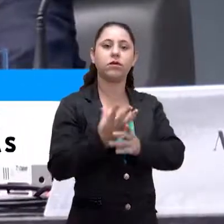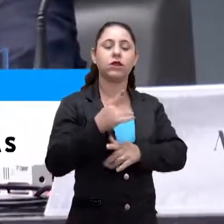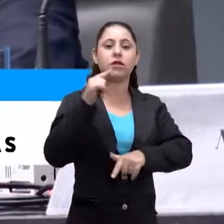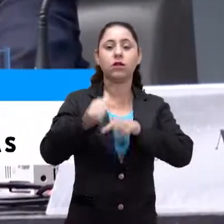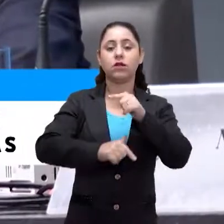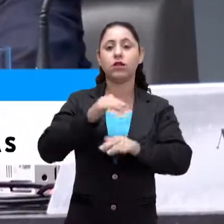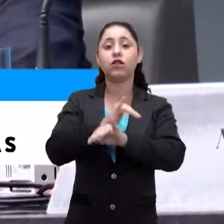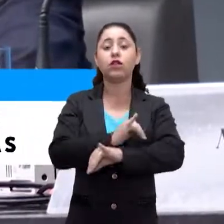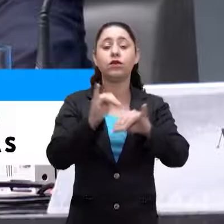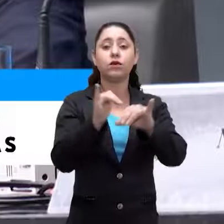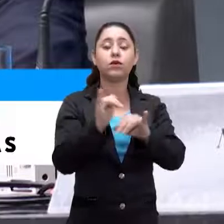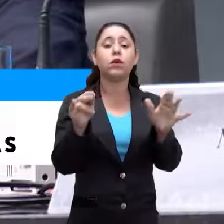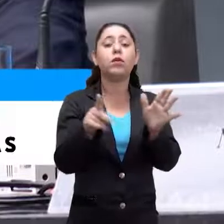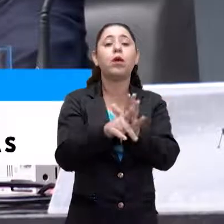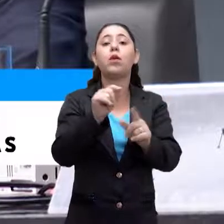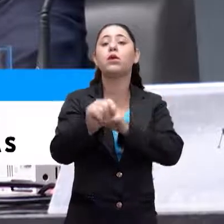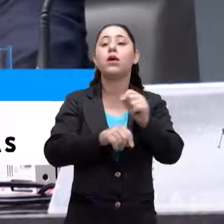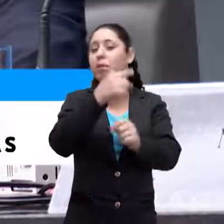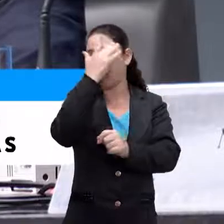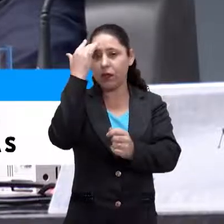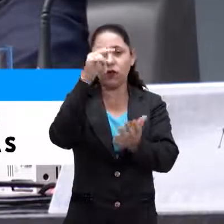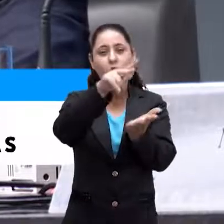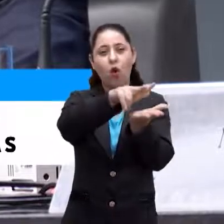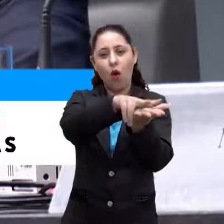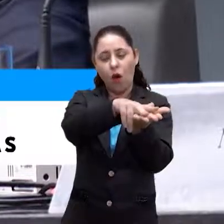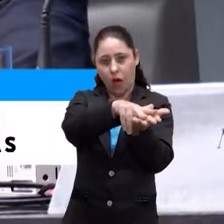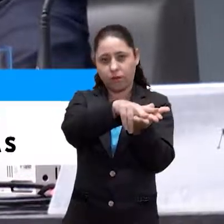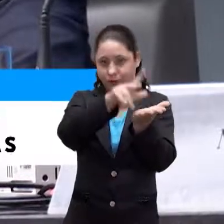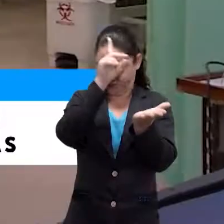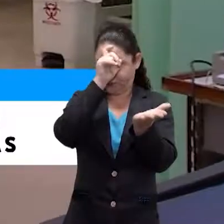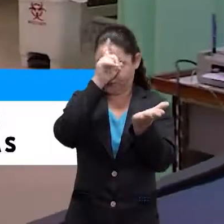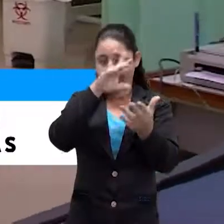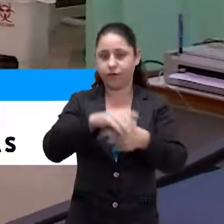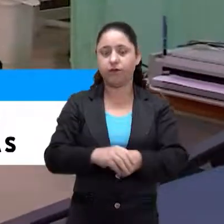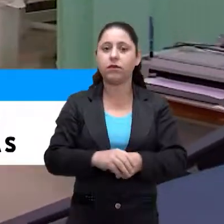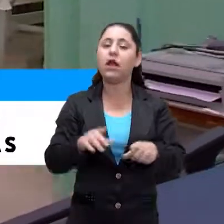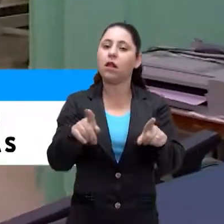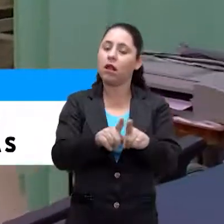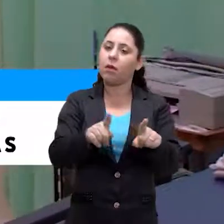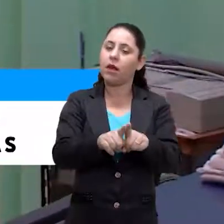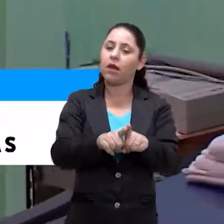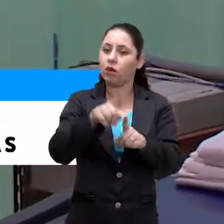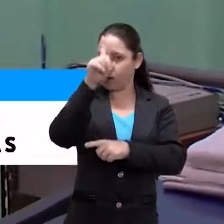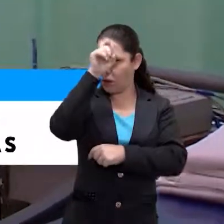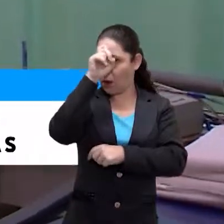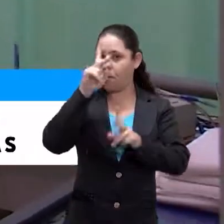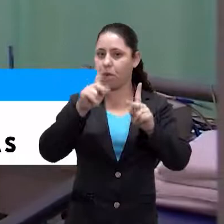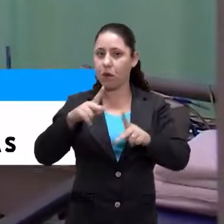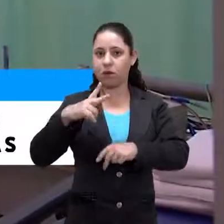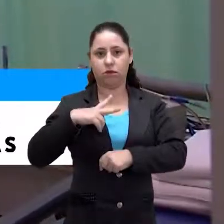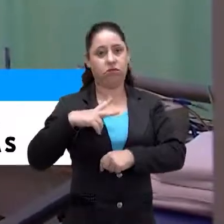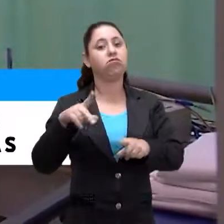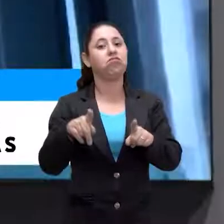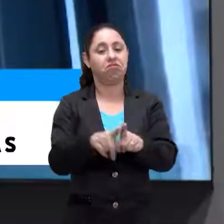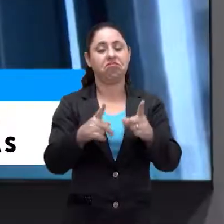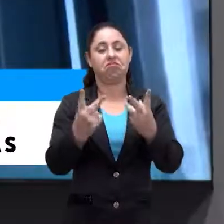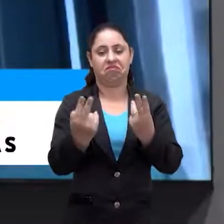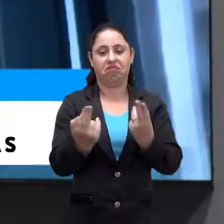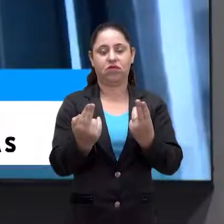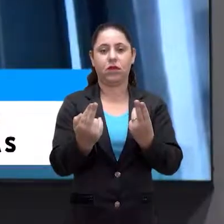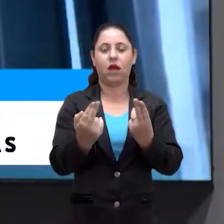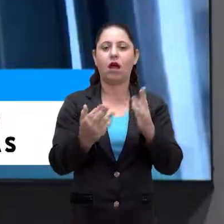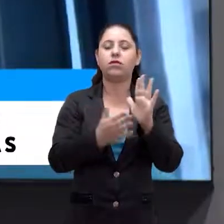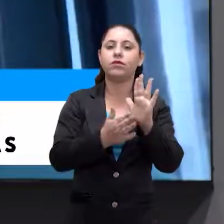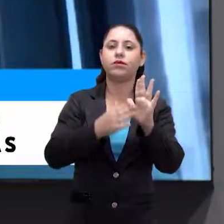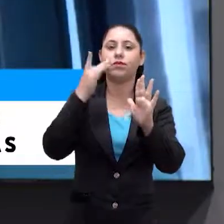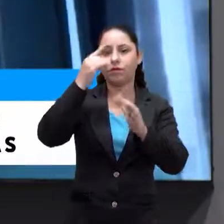cria um serviço de informação sobre internados em unidades de saúde. A medida vale tanto para hospitais públicos quanto privados. E na